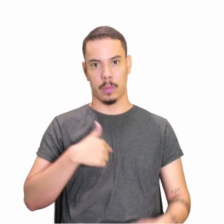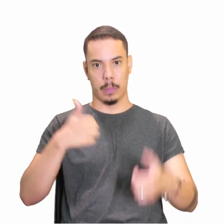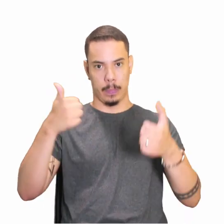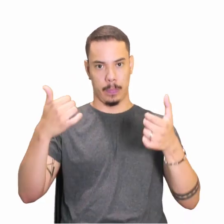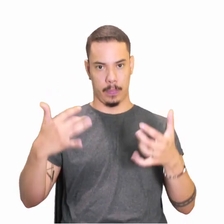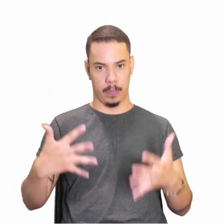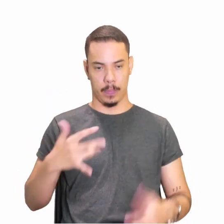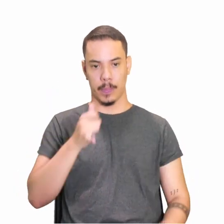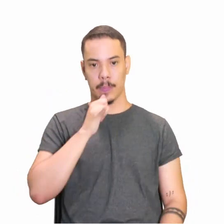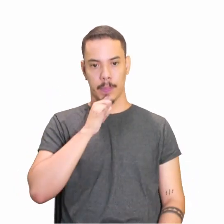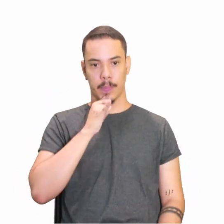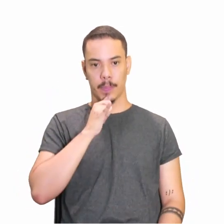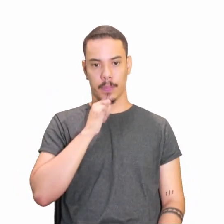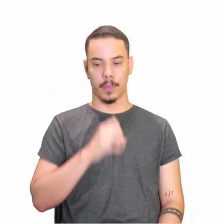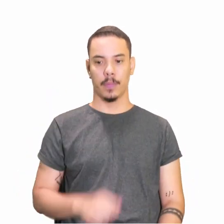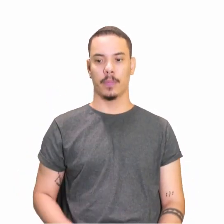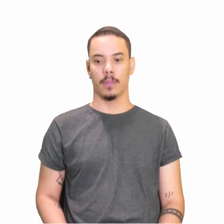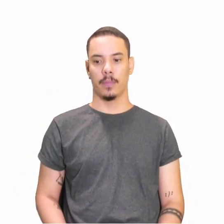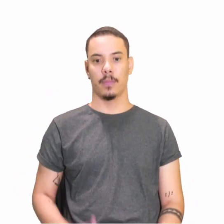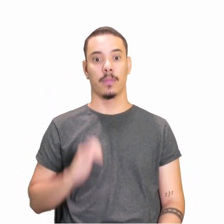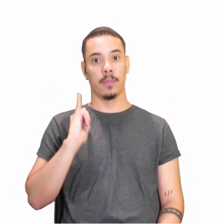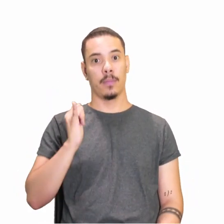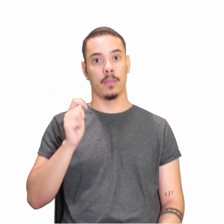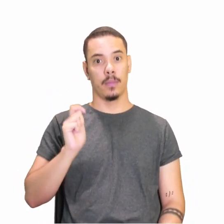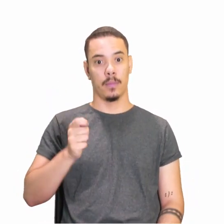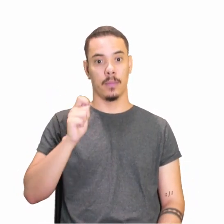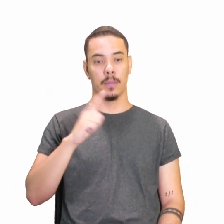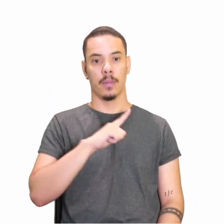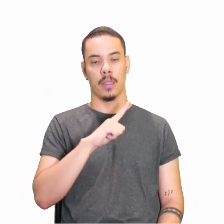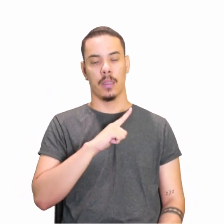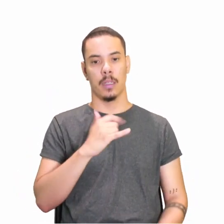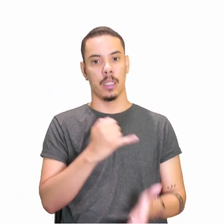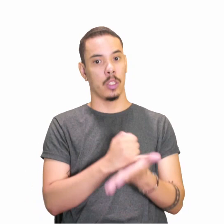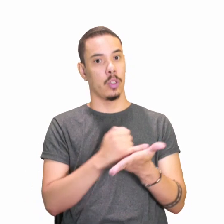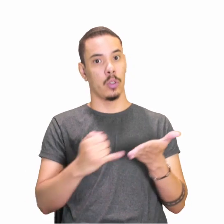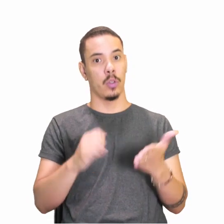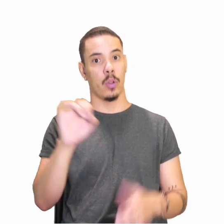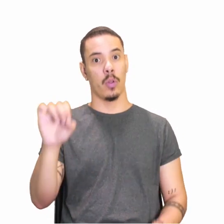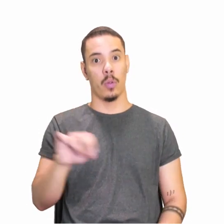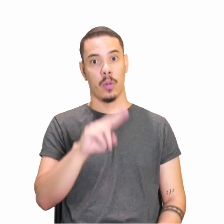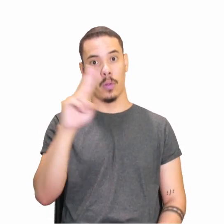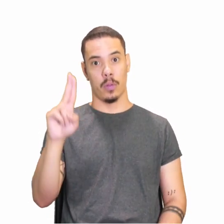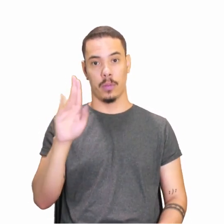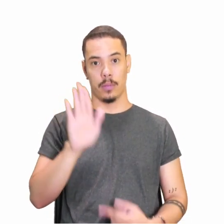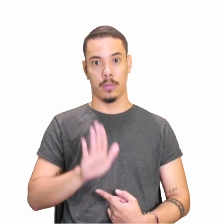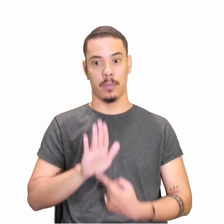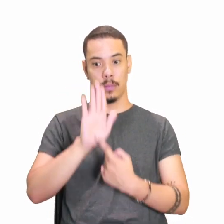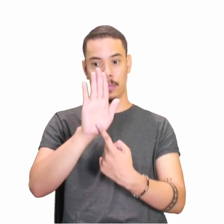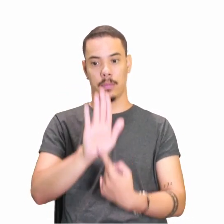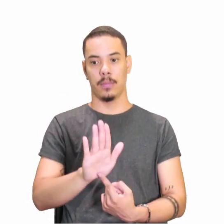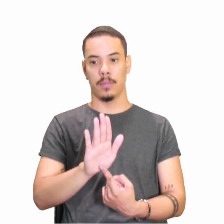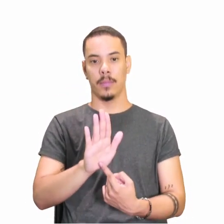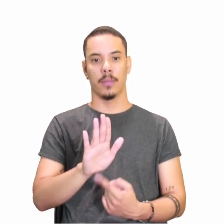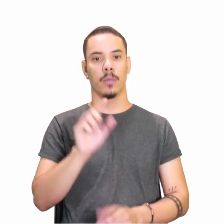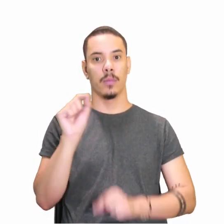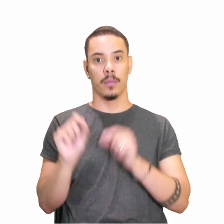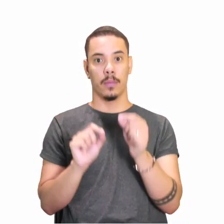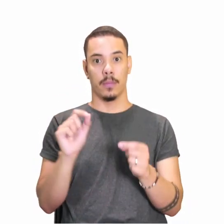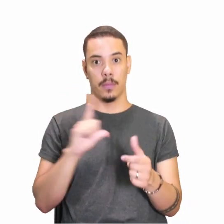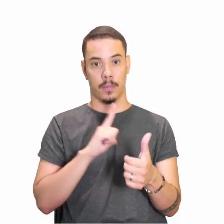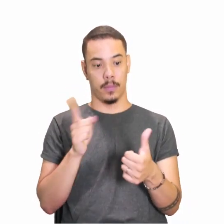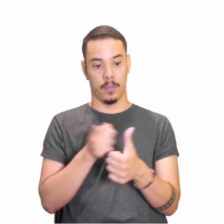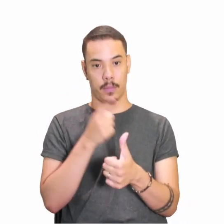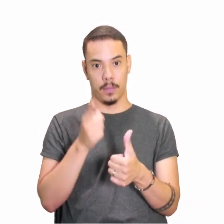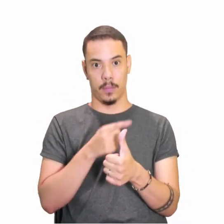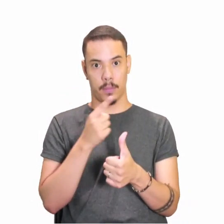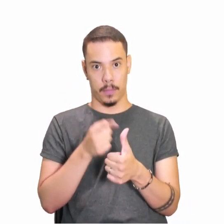como exemplo. Nós vamos ter no conto uma introdução ou uma apresentação, tá? O que vai ter nesse primeiro momento?